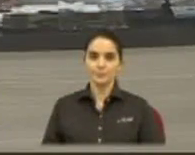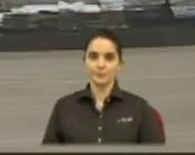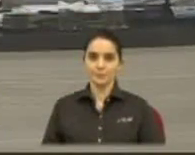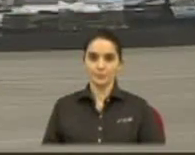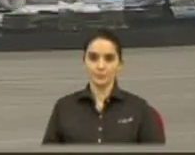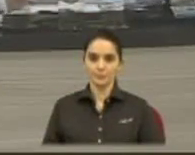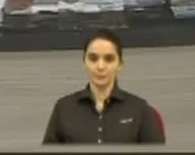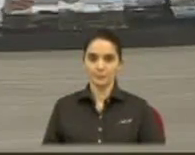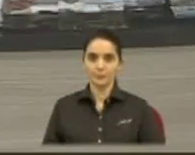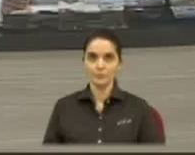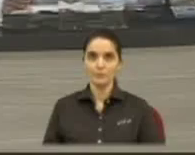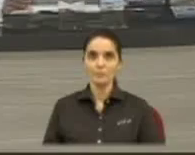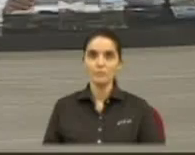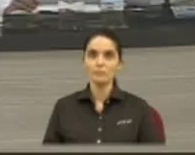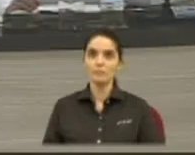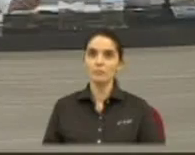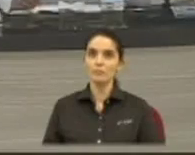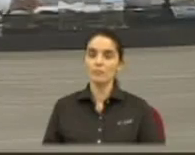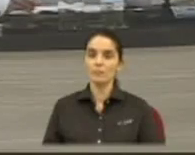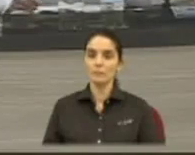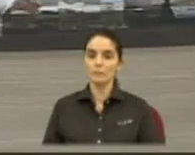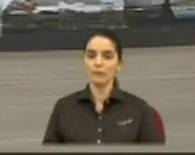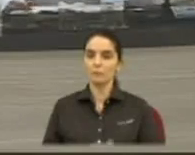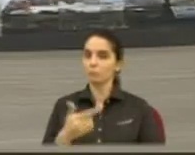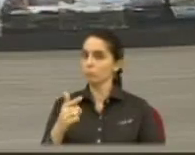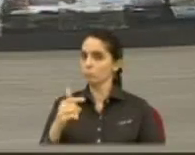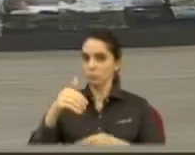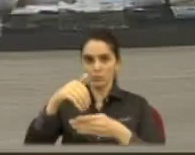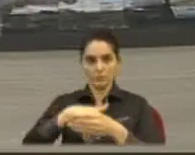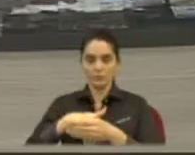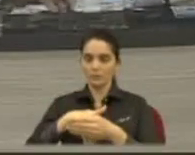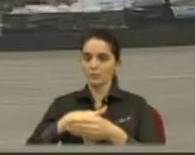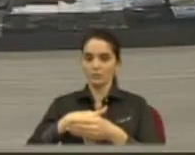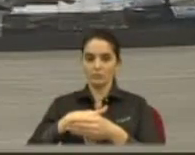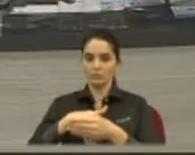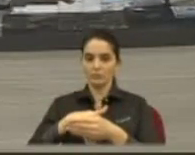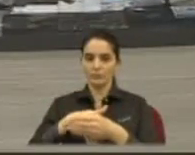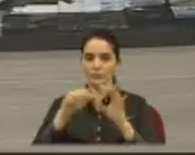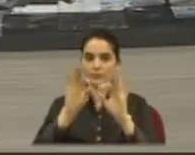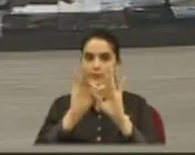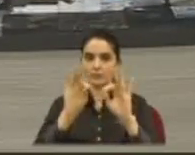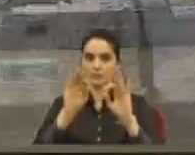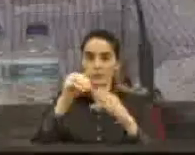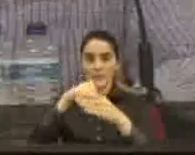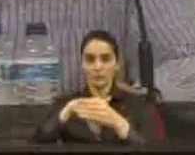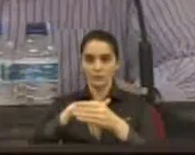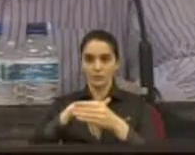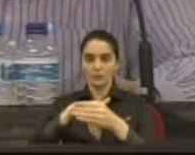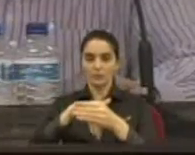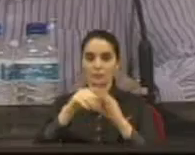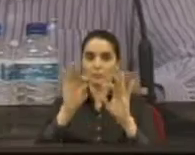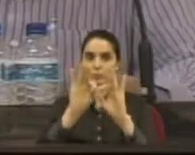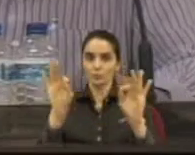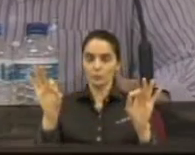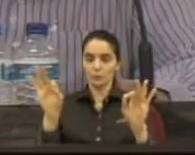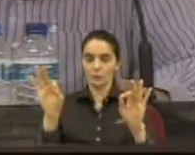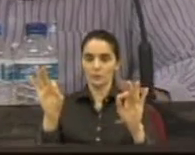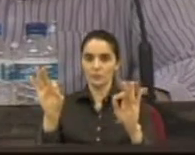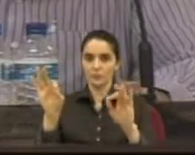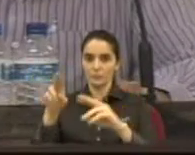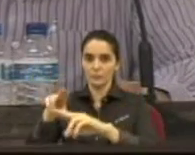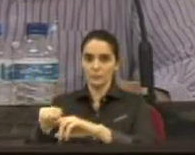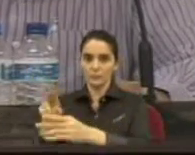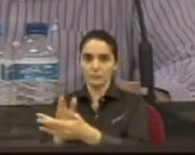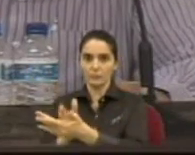deseja discutir? Não havendo, vai à votação. E a votação é simbólica. Os